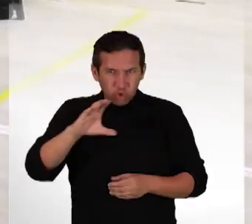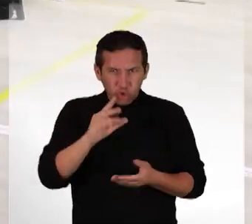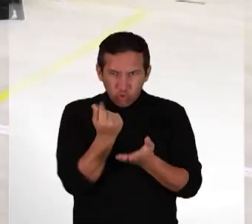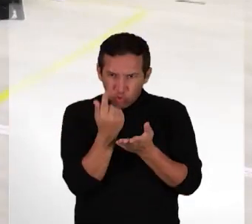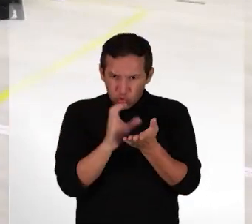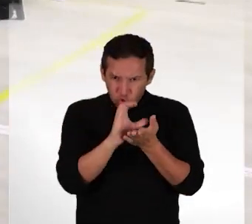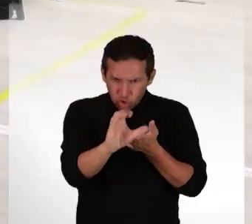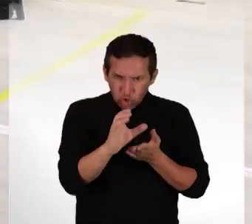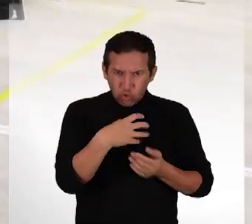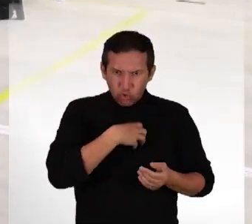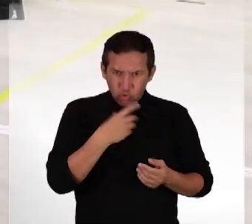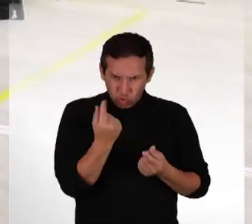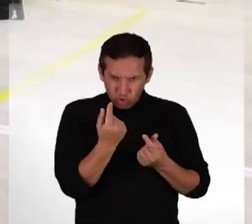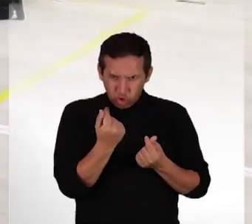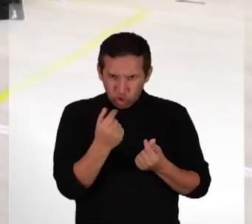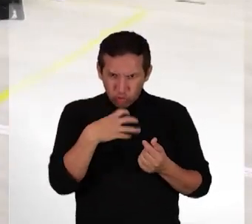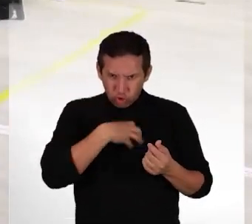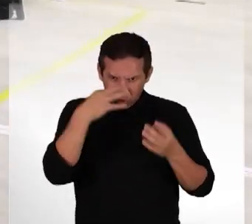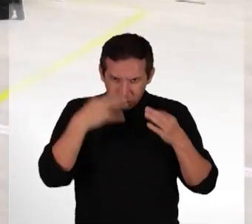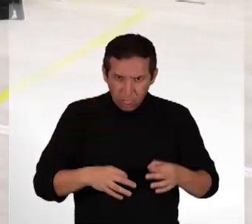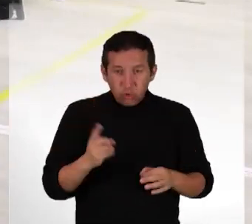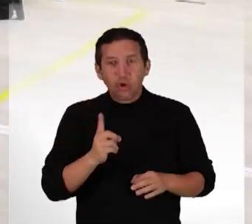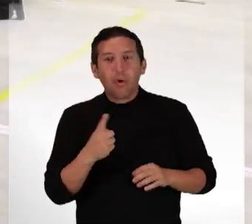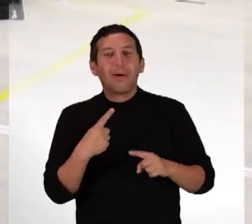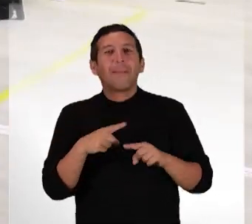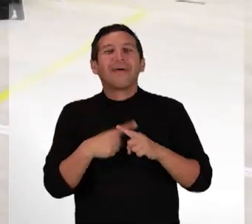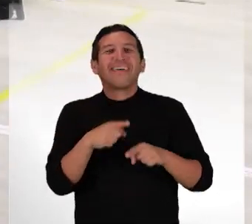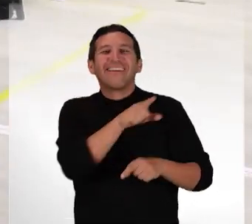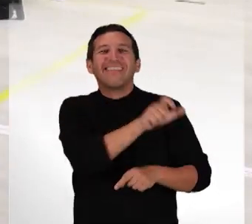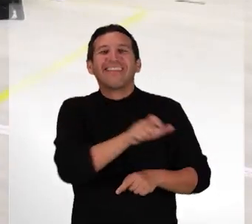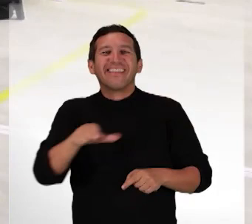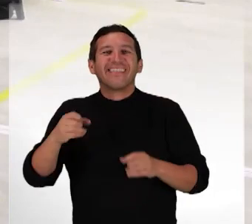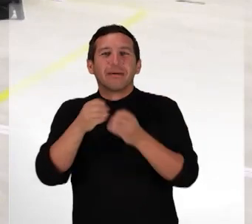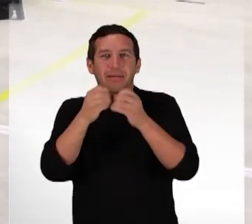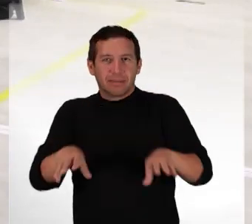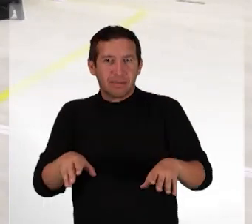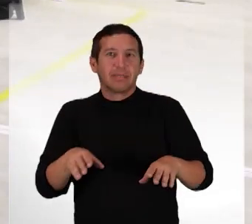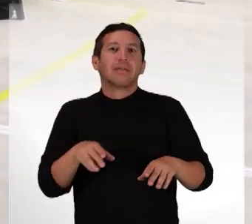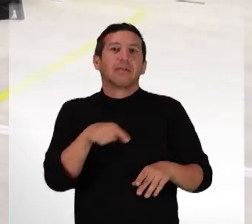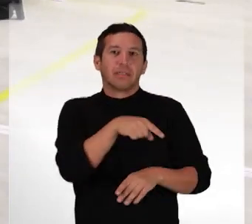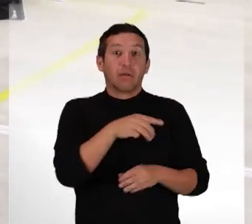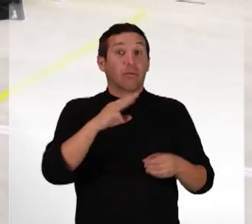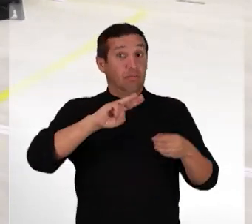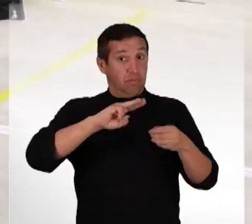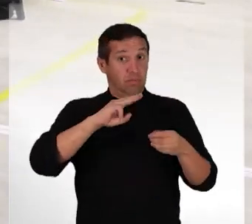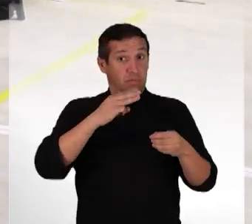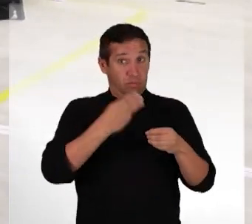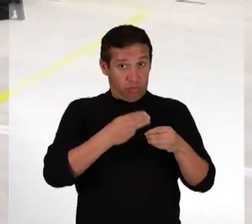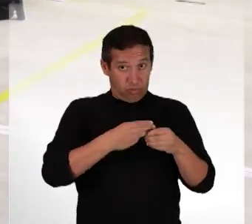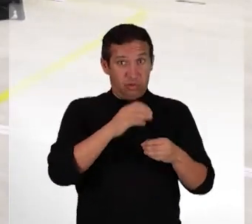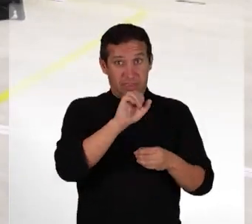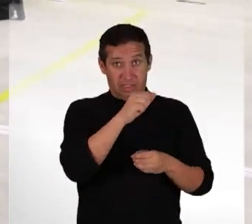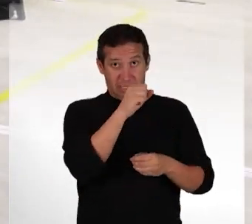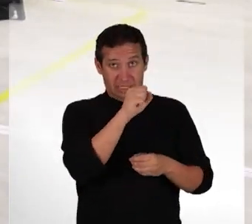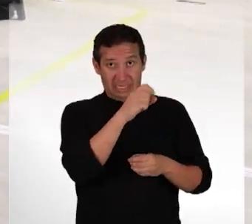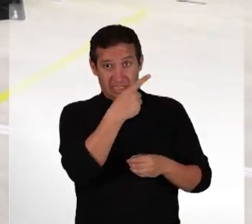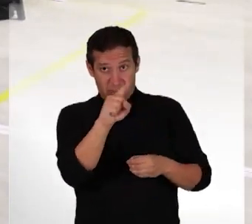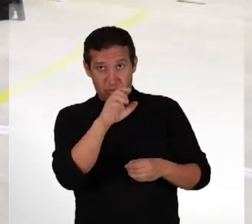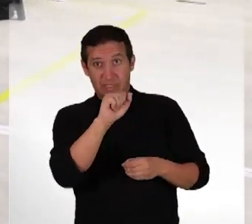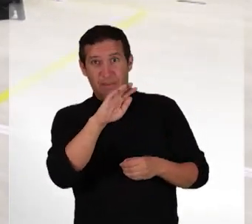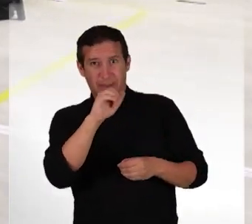recursos no auxílio a essa população que foi atingida. O município de São Sebastião